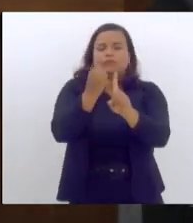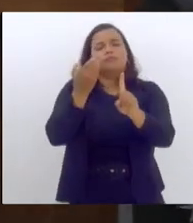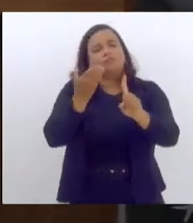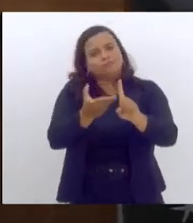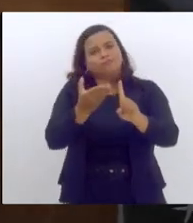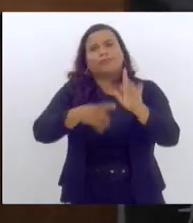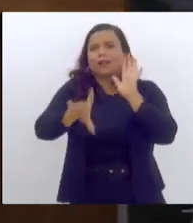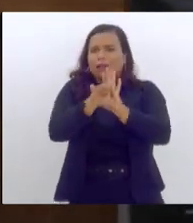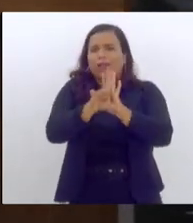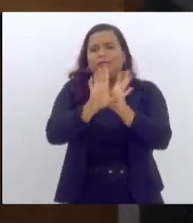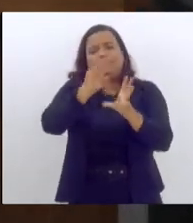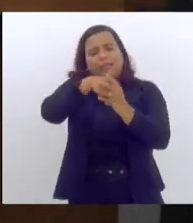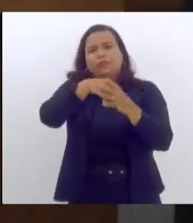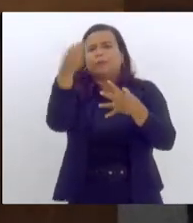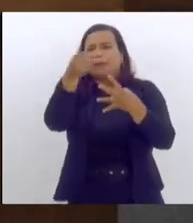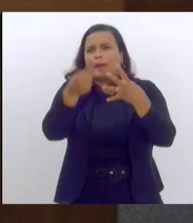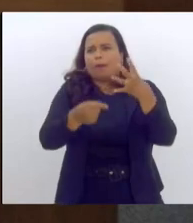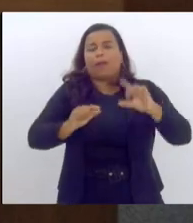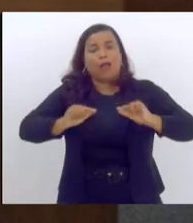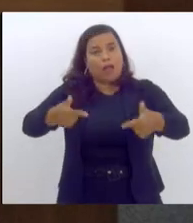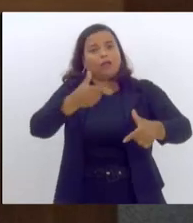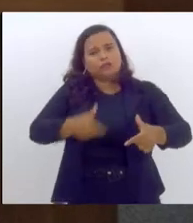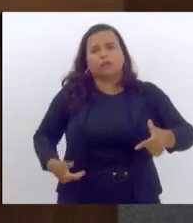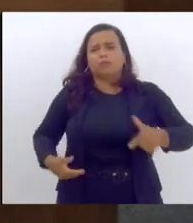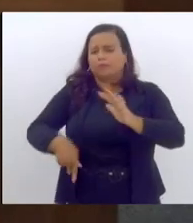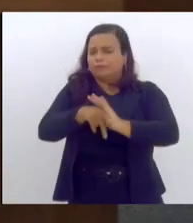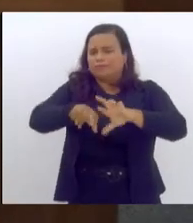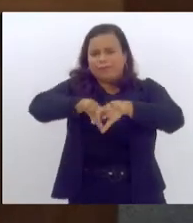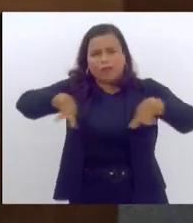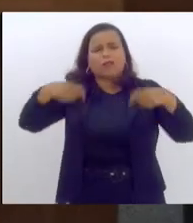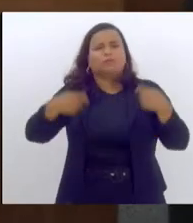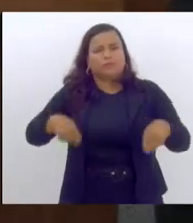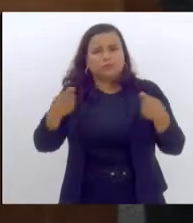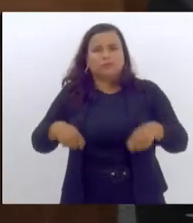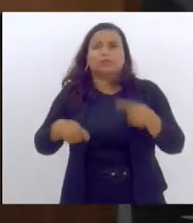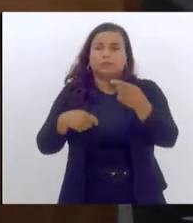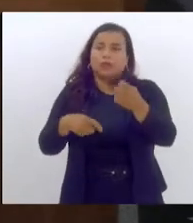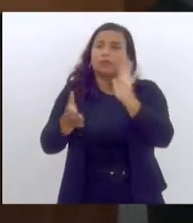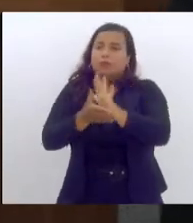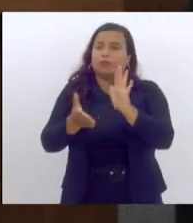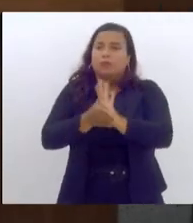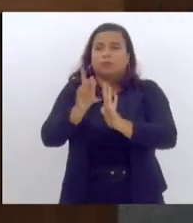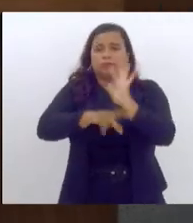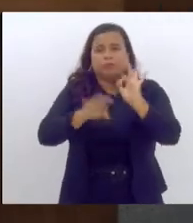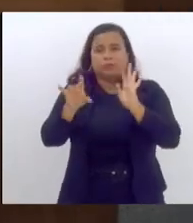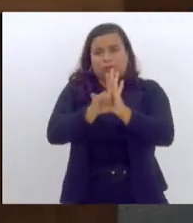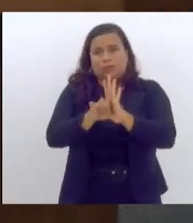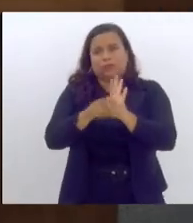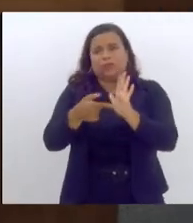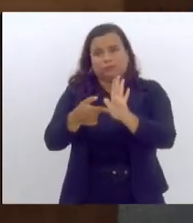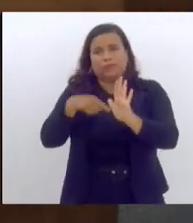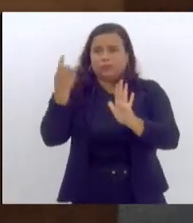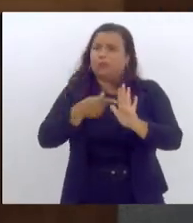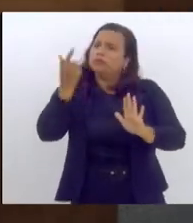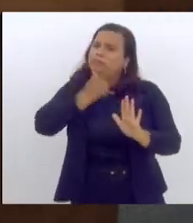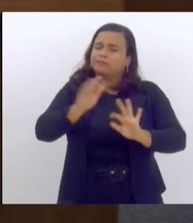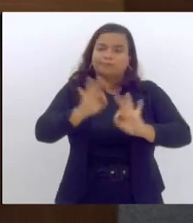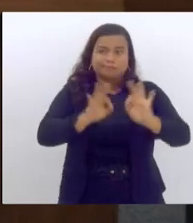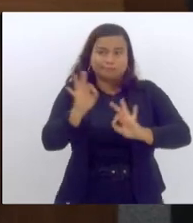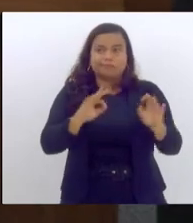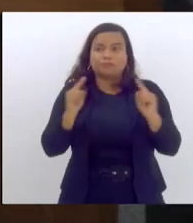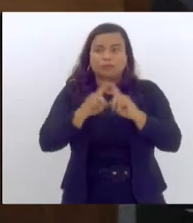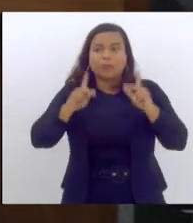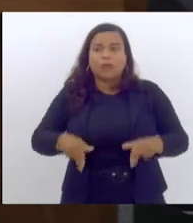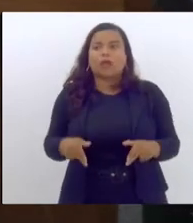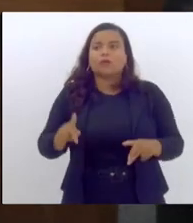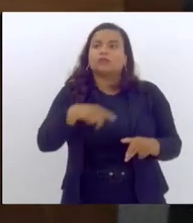acoplada várias ações públicas para que a gente, como essa proposta por esse projeto de lei que nós conseguimos elaborar, para